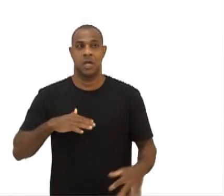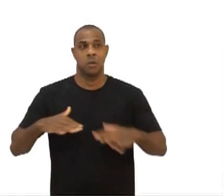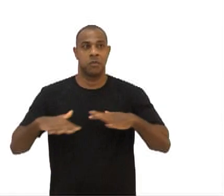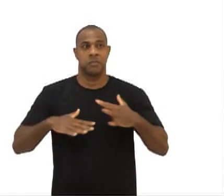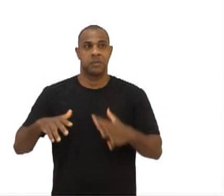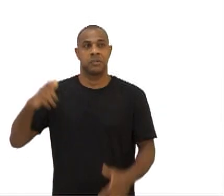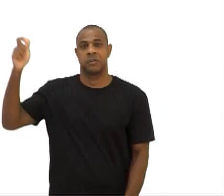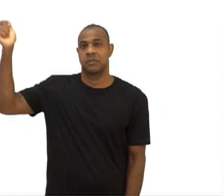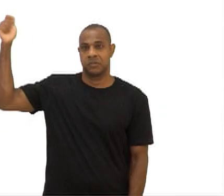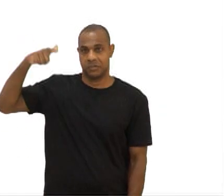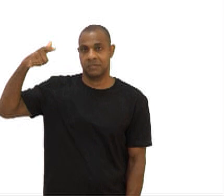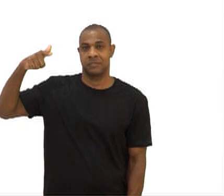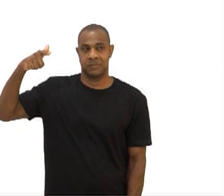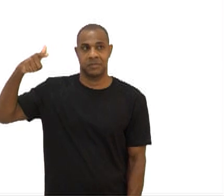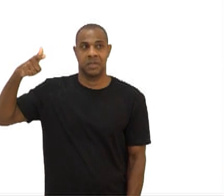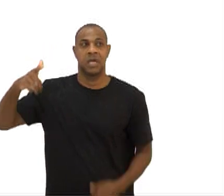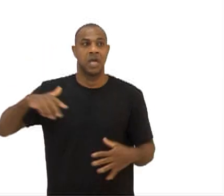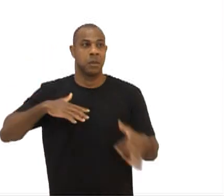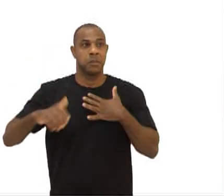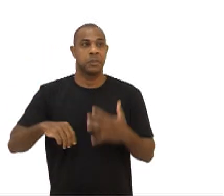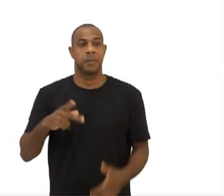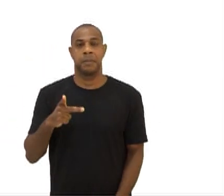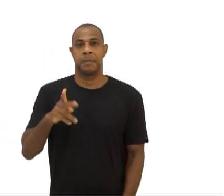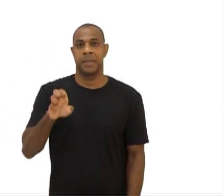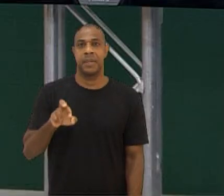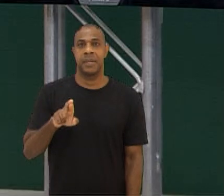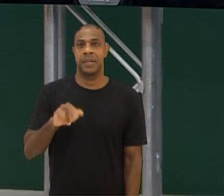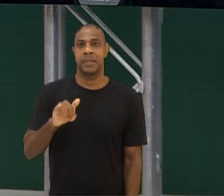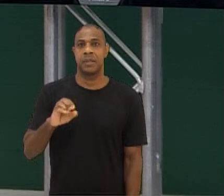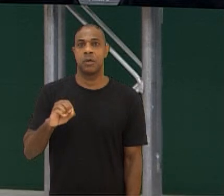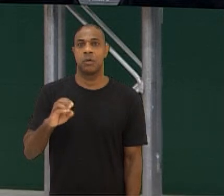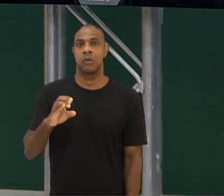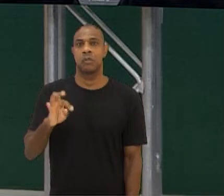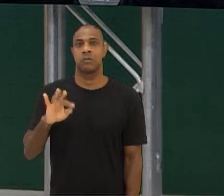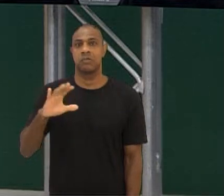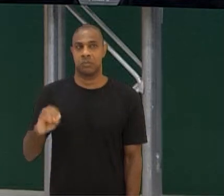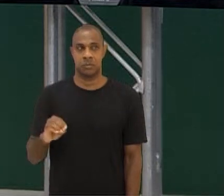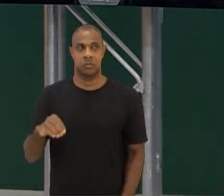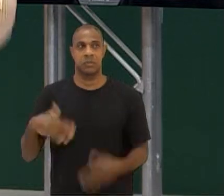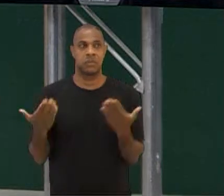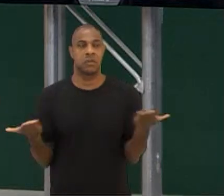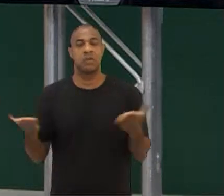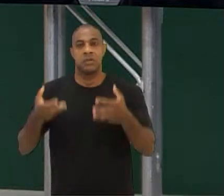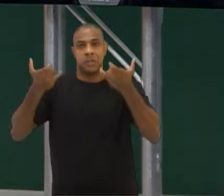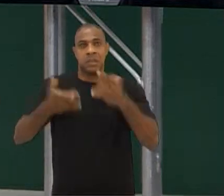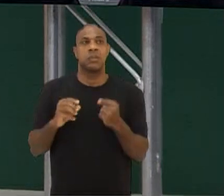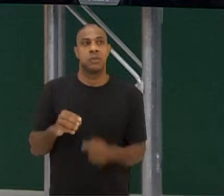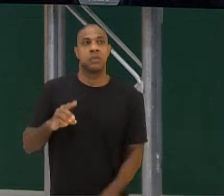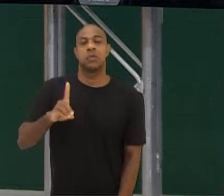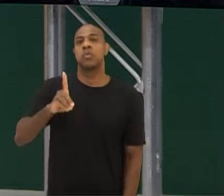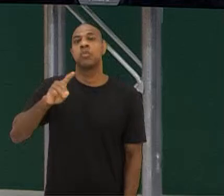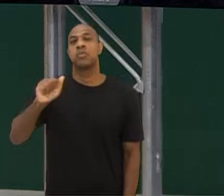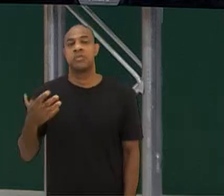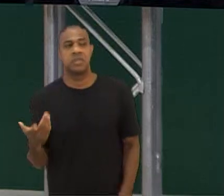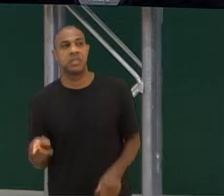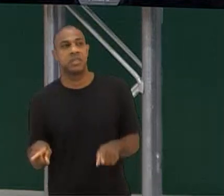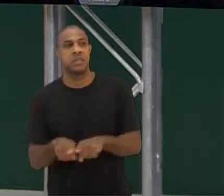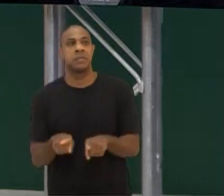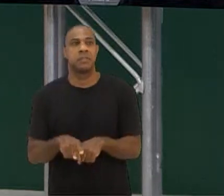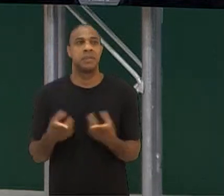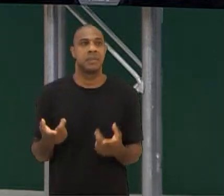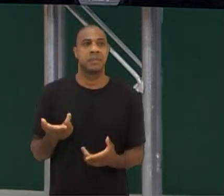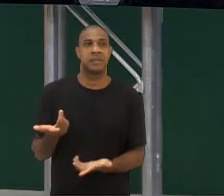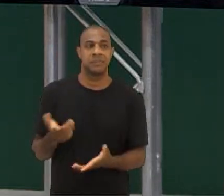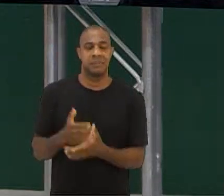um fenômeno periódico. E é isso aí, apareceu na aula anterior e nós falamos hoje do dia, né? A professora Jaqueline falou também na aula anterior